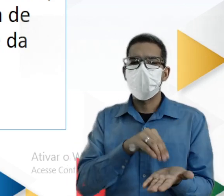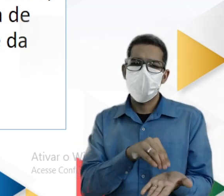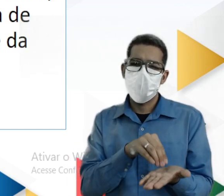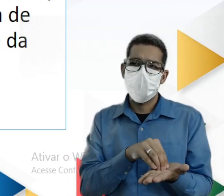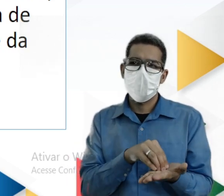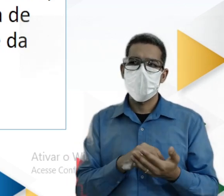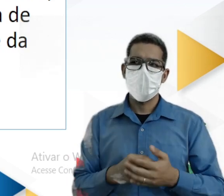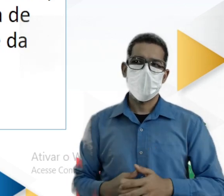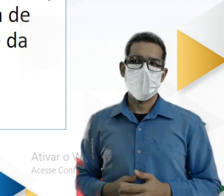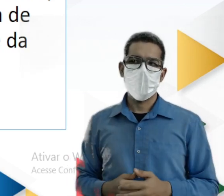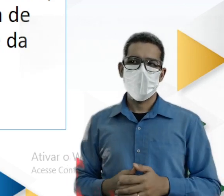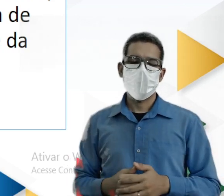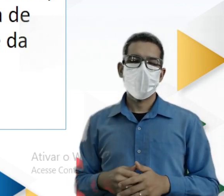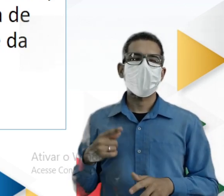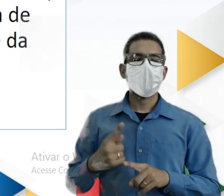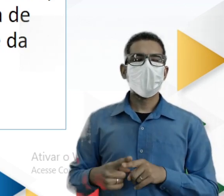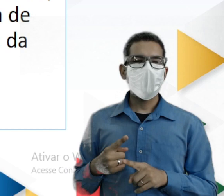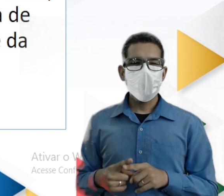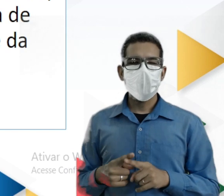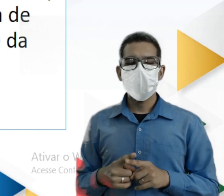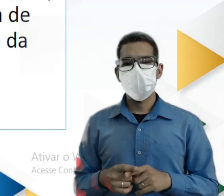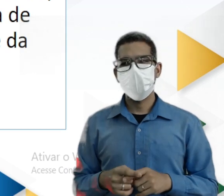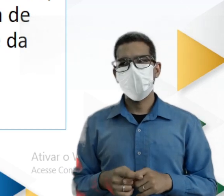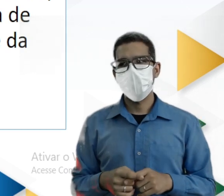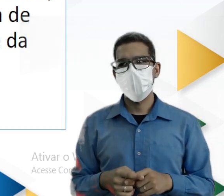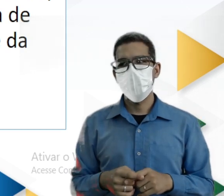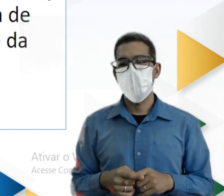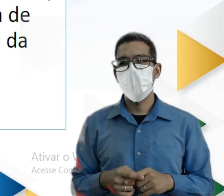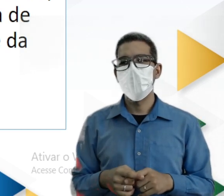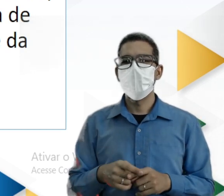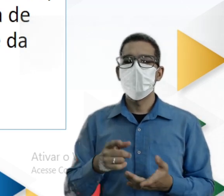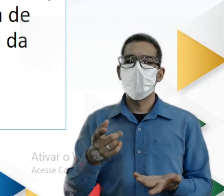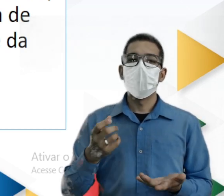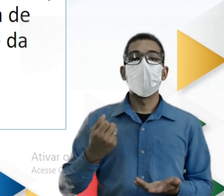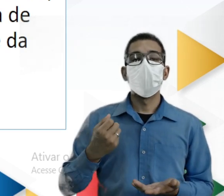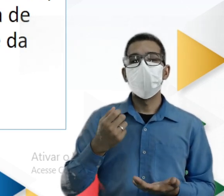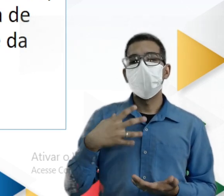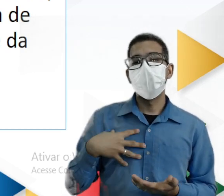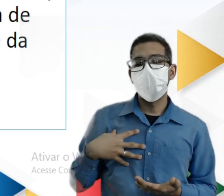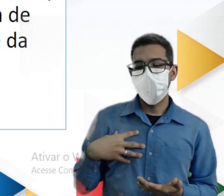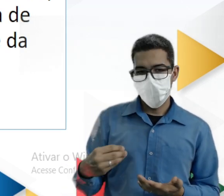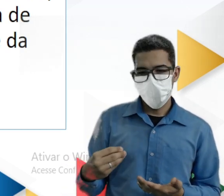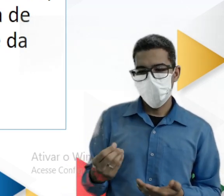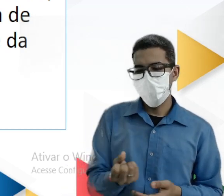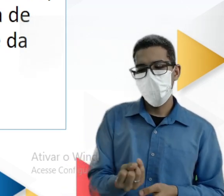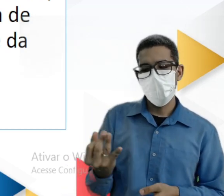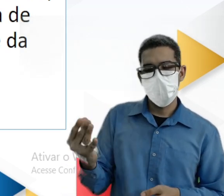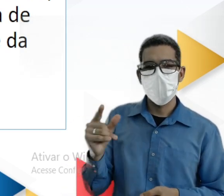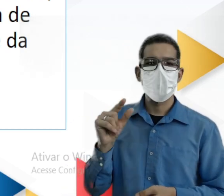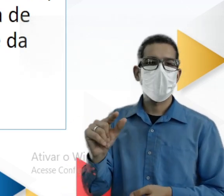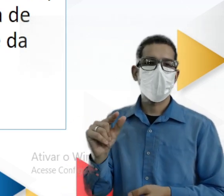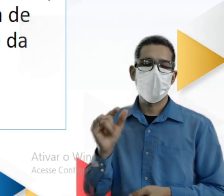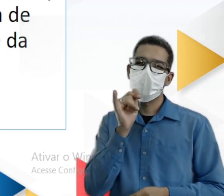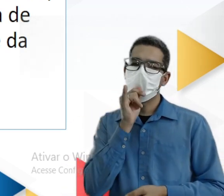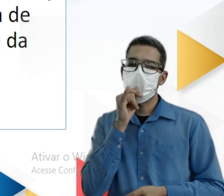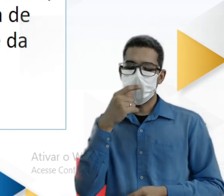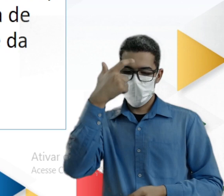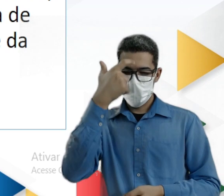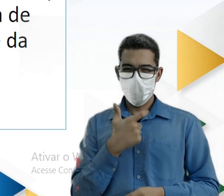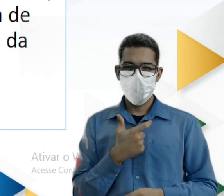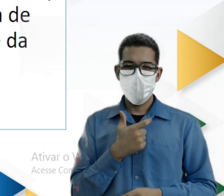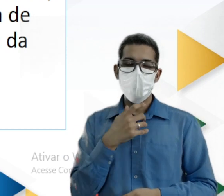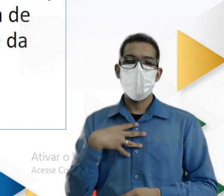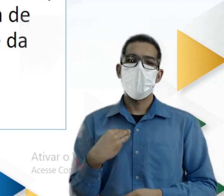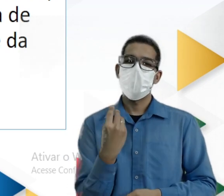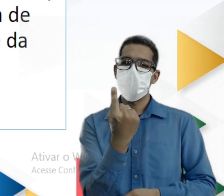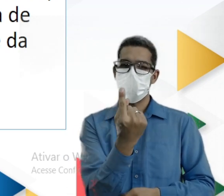familiar. Por quê? Vai ser o número de filhos gerado por cada mulher. Eu mesmo só tenho um filho,